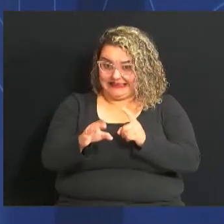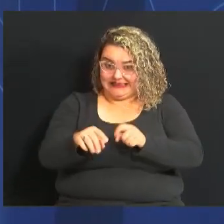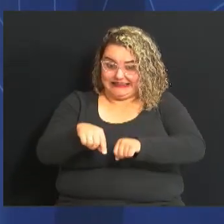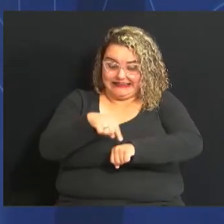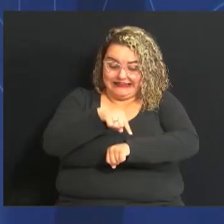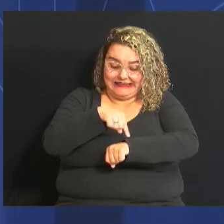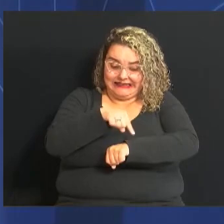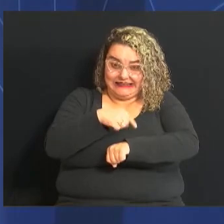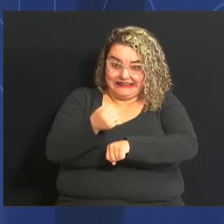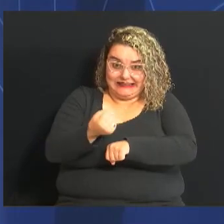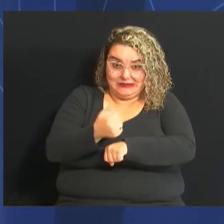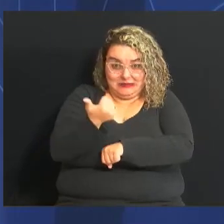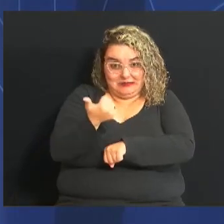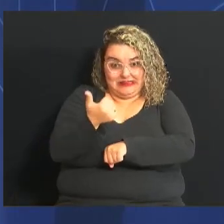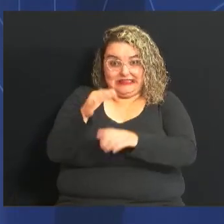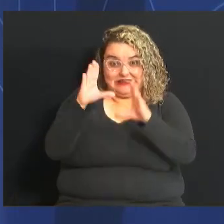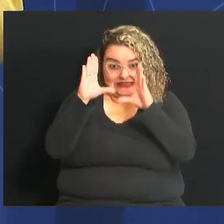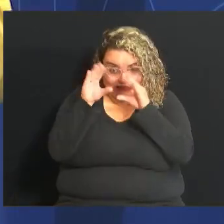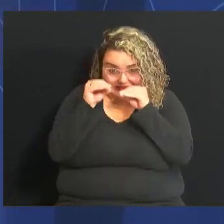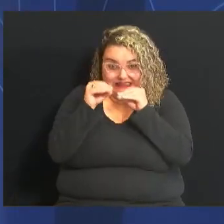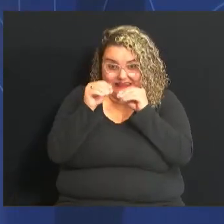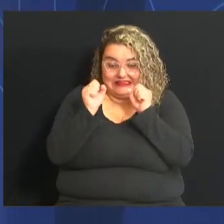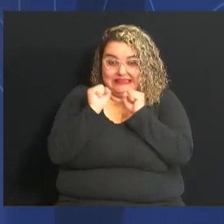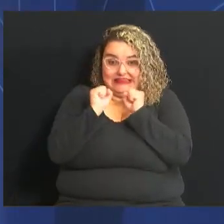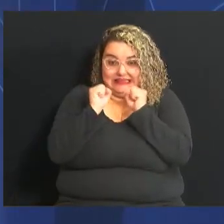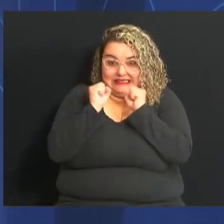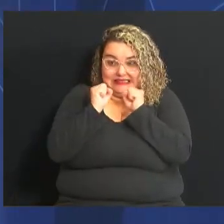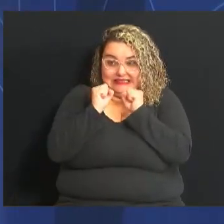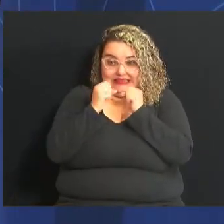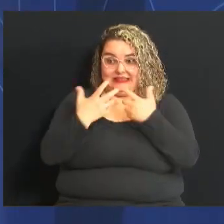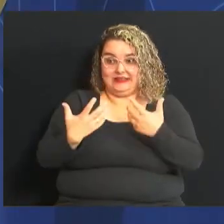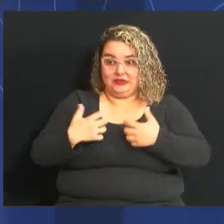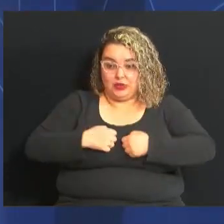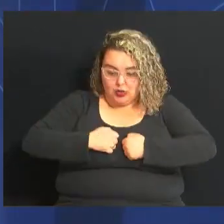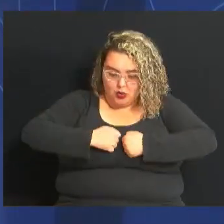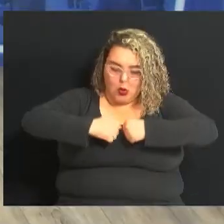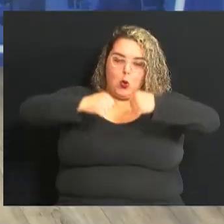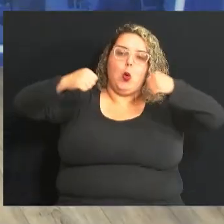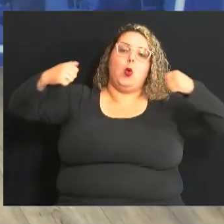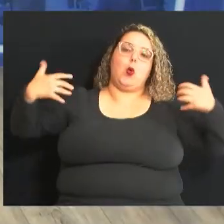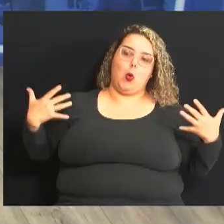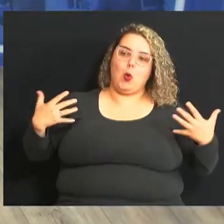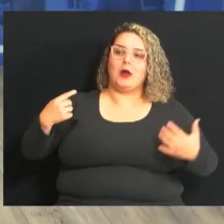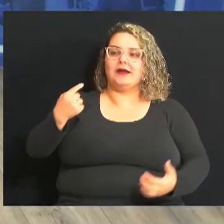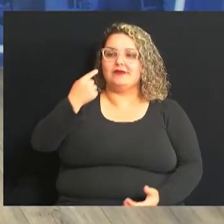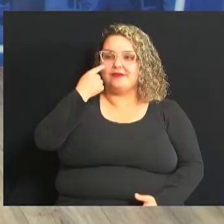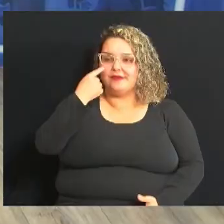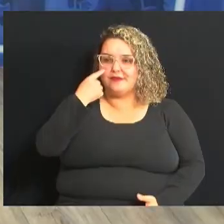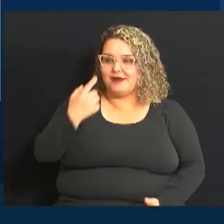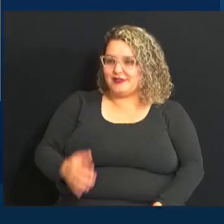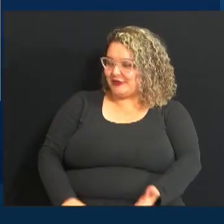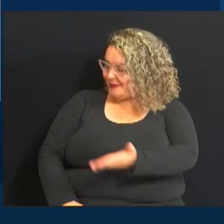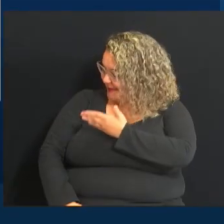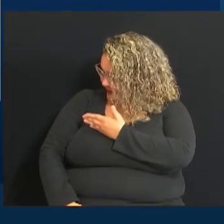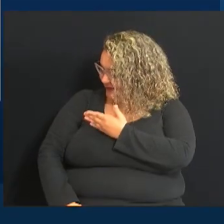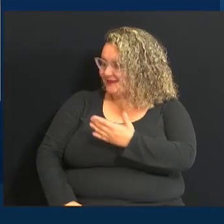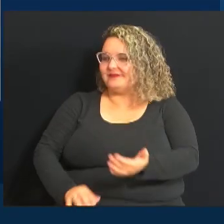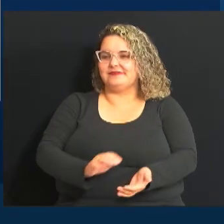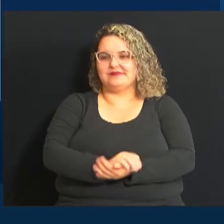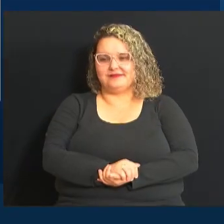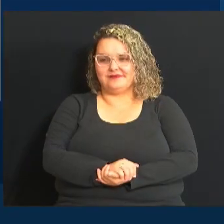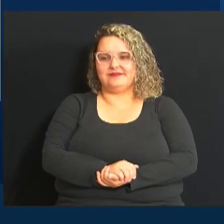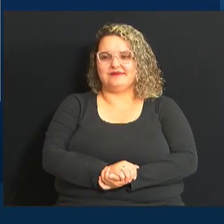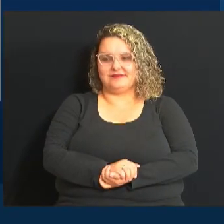dia e à noite, vai fazer você tirar aquele casaco do armário. Olha só, as temperaturas já estão na minha tela. Então no